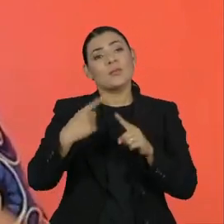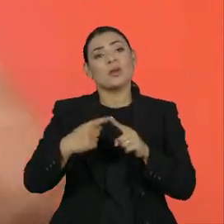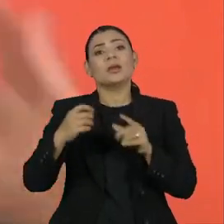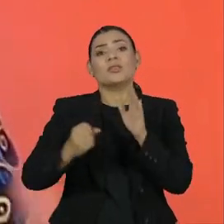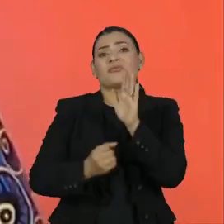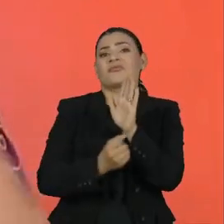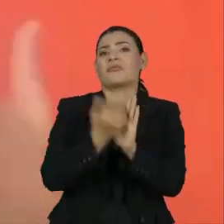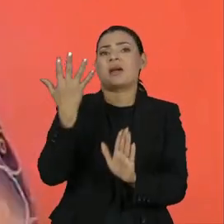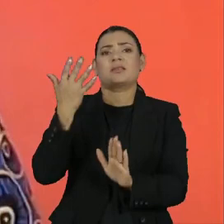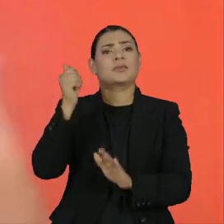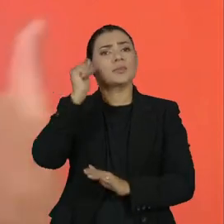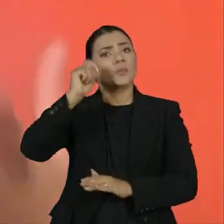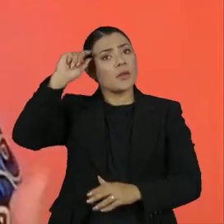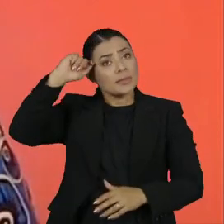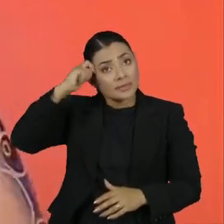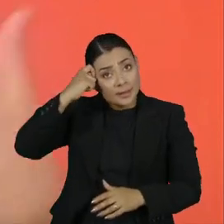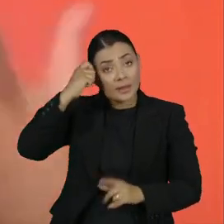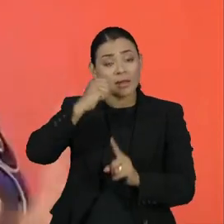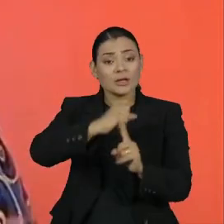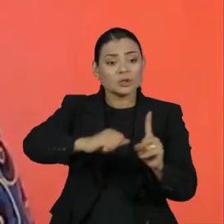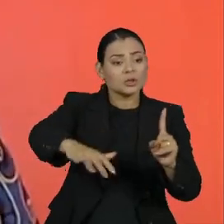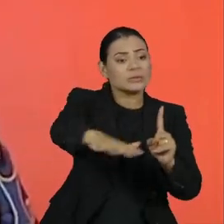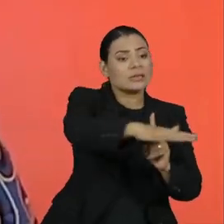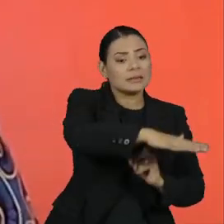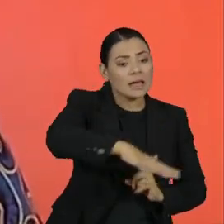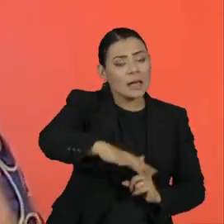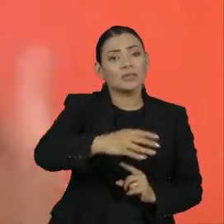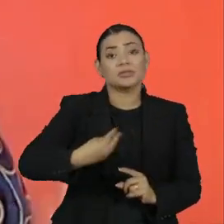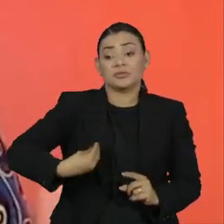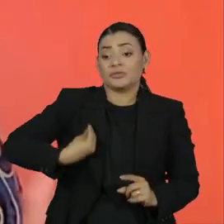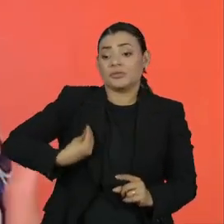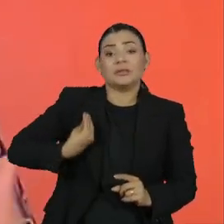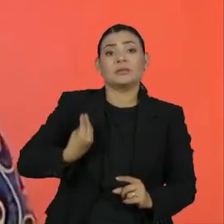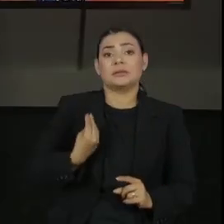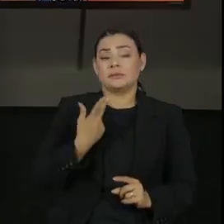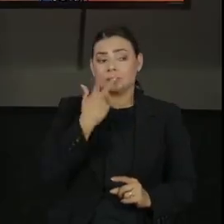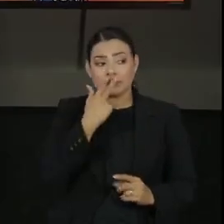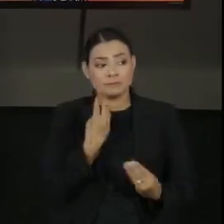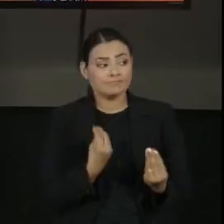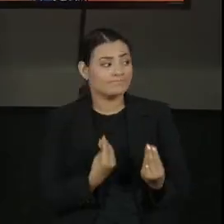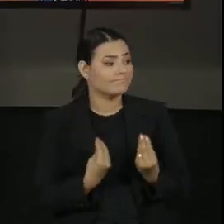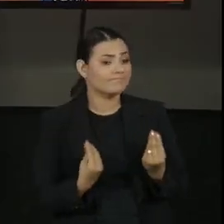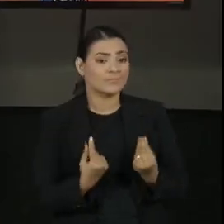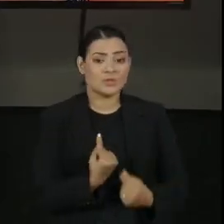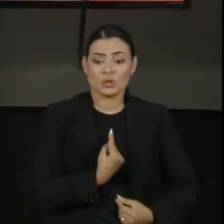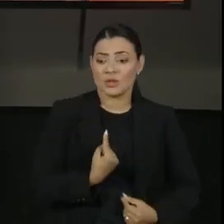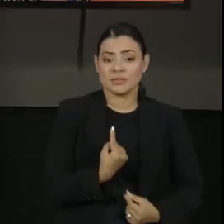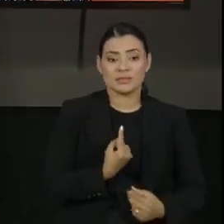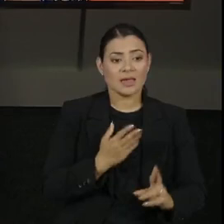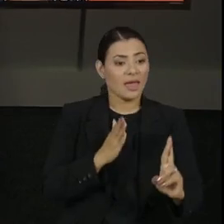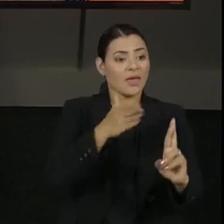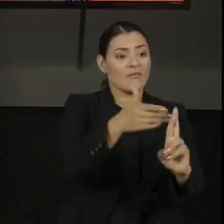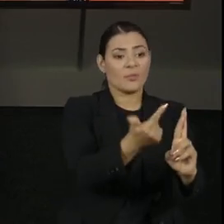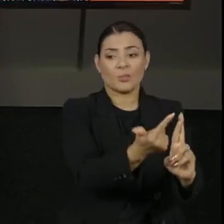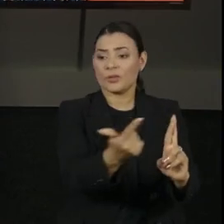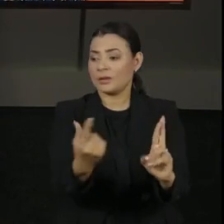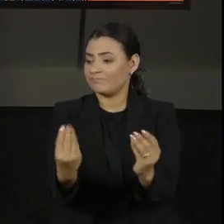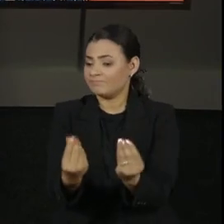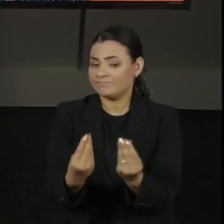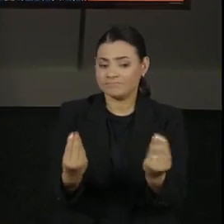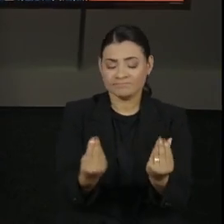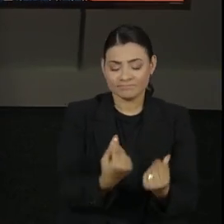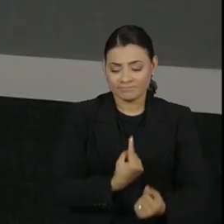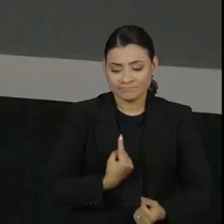mulheres negras em determinados contextos sociais e cotidianos estão sós, não estão sendo olhadas, não estão